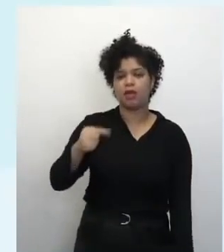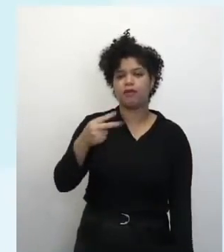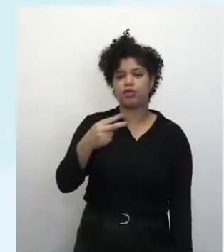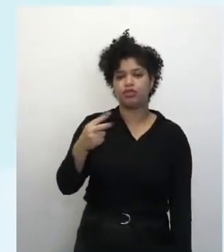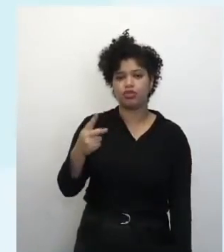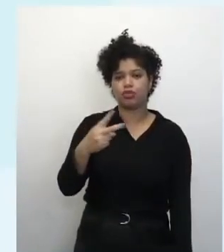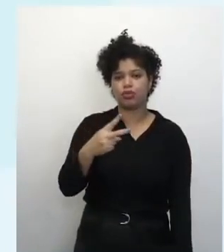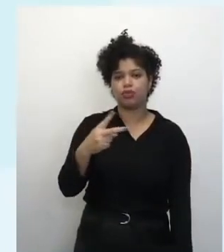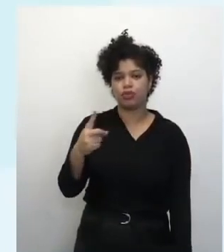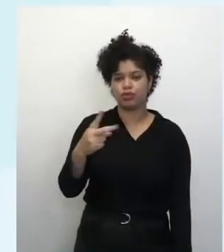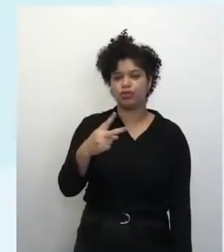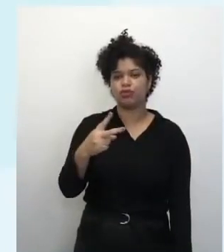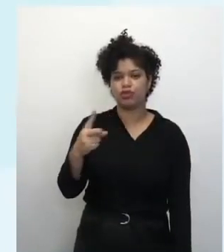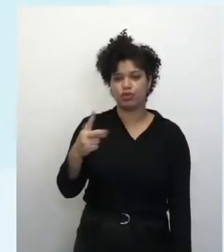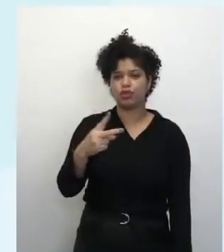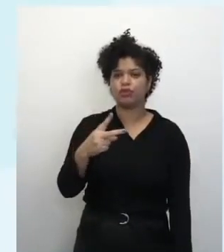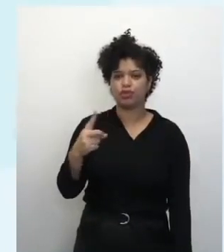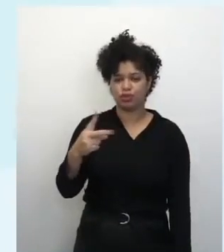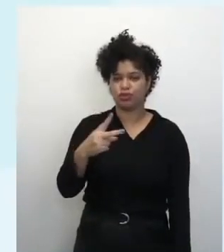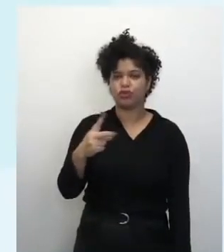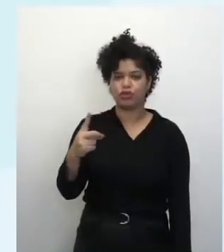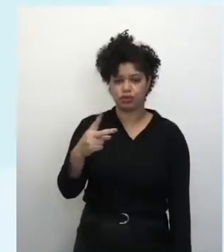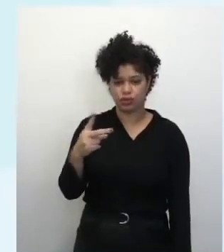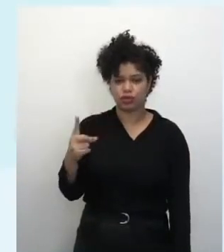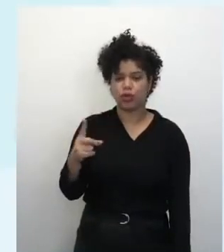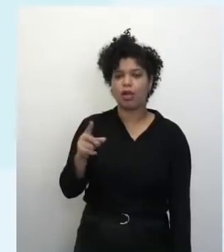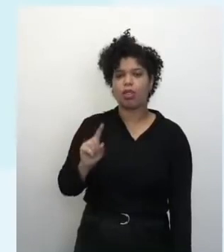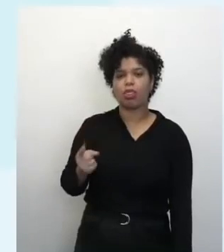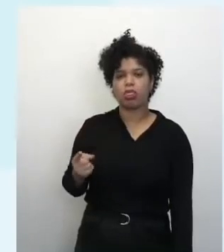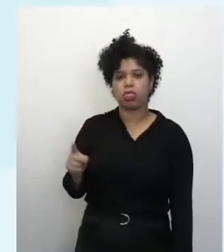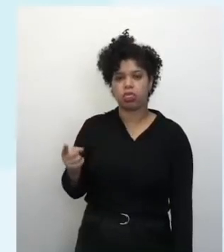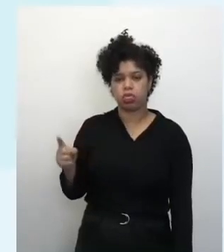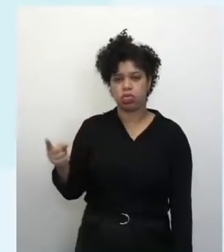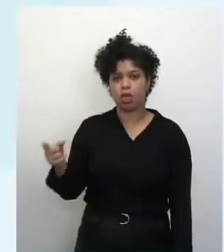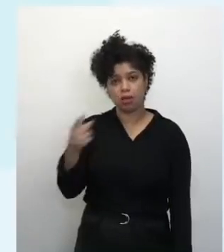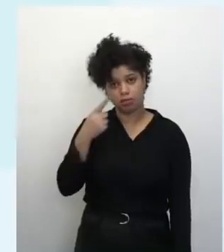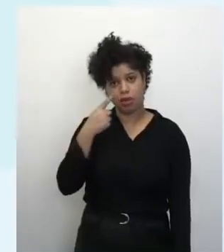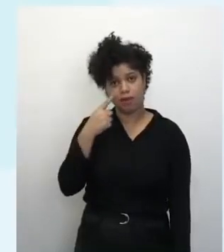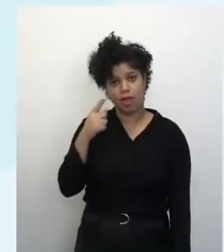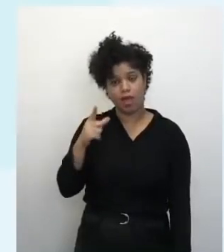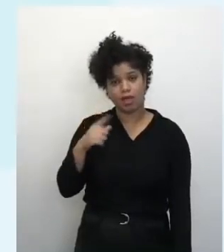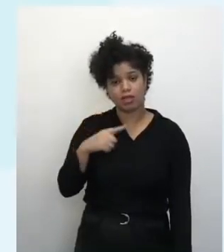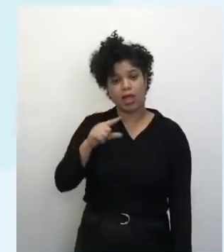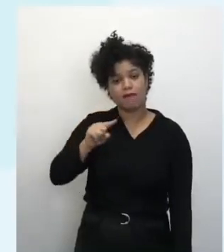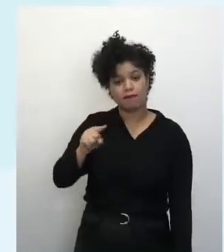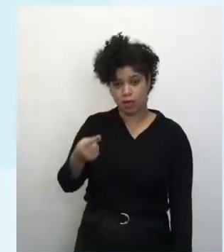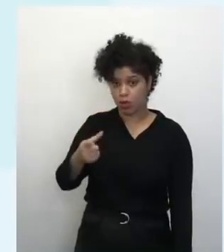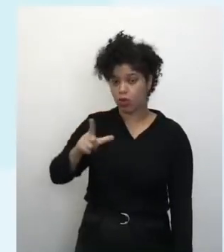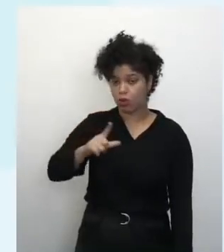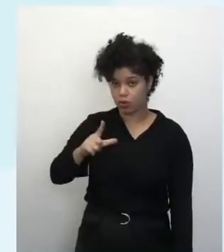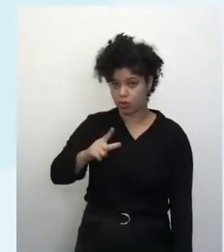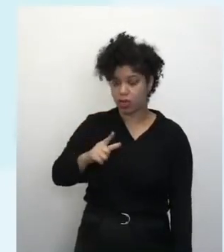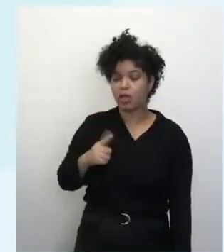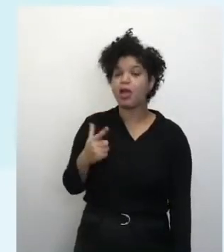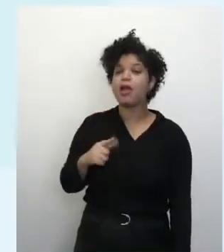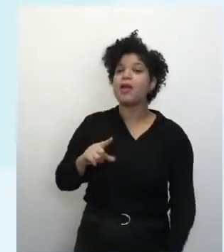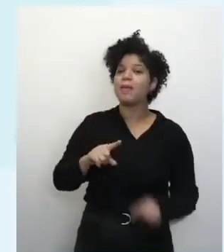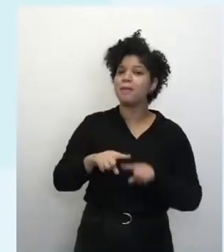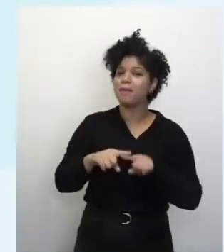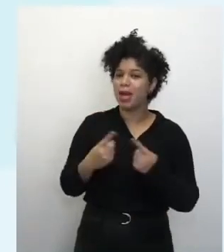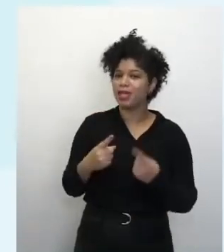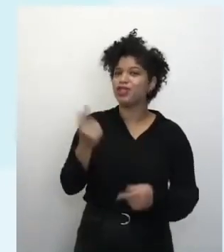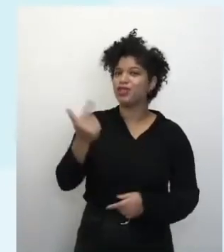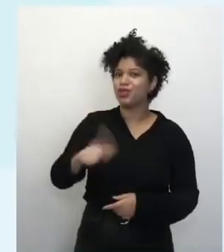88,21. 21, 21, 21, 21, 21, eternamente. Olha, professora, tem vírgula, não tem fim, mas esse